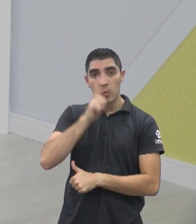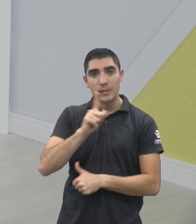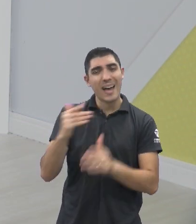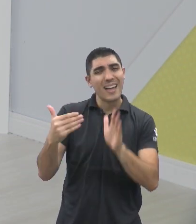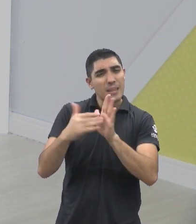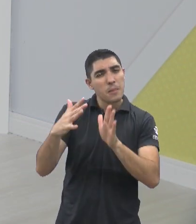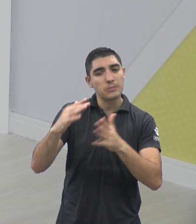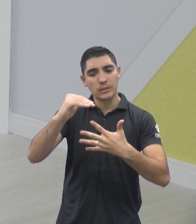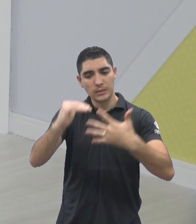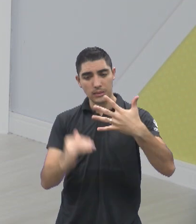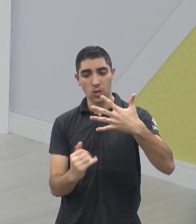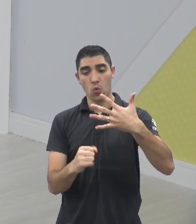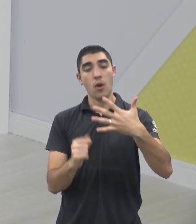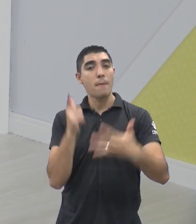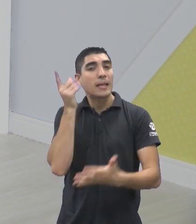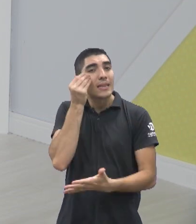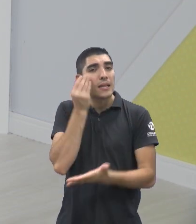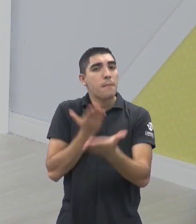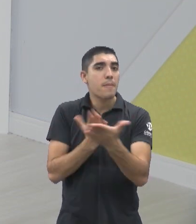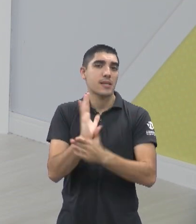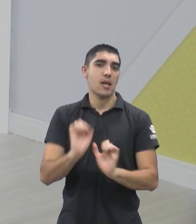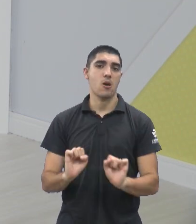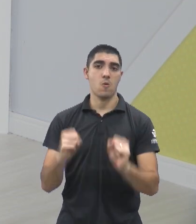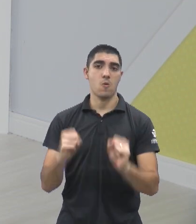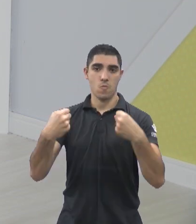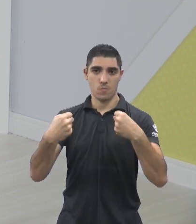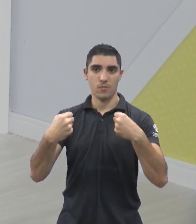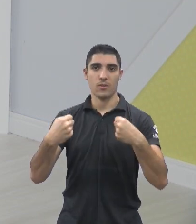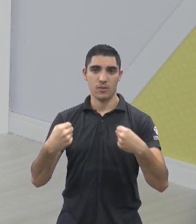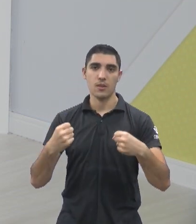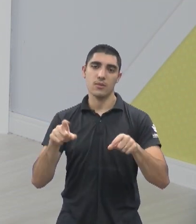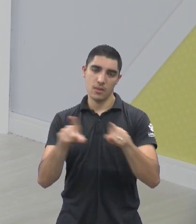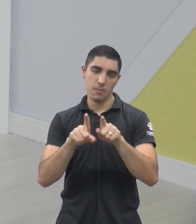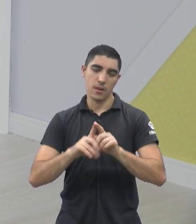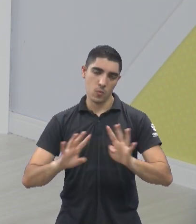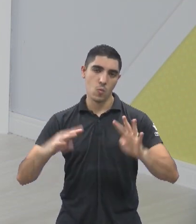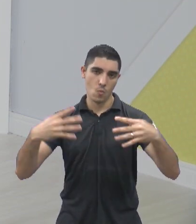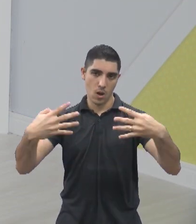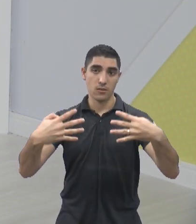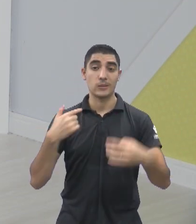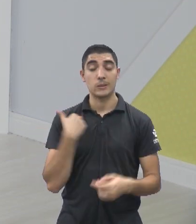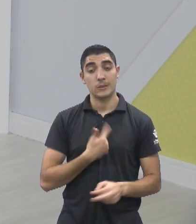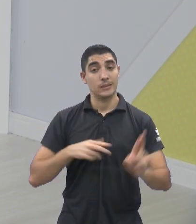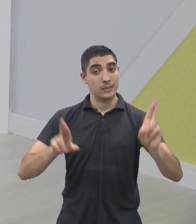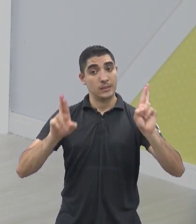disputar pelo menos um playoff de quartas de final. É isso que a gente espera para o vôlei São José, tá certo?